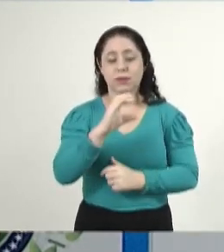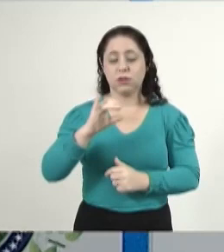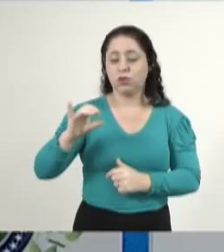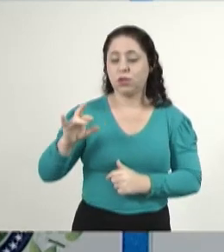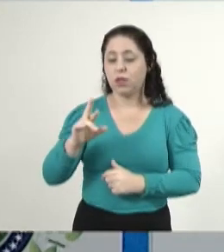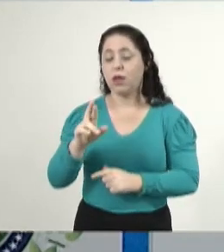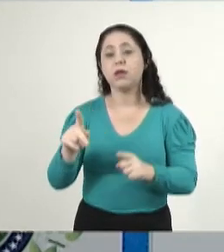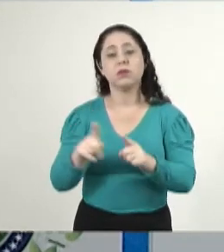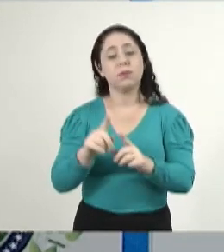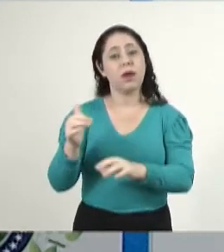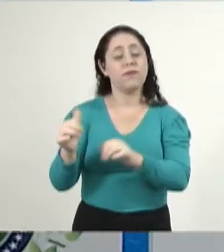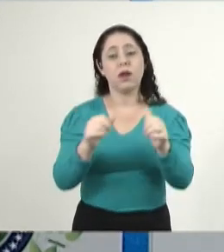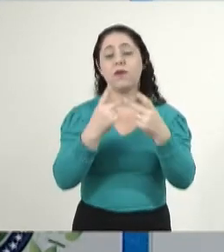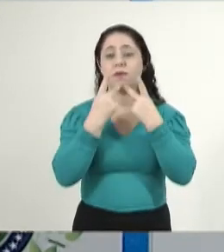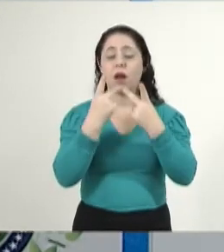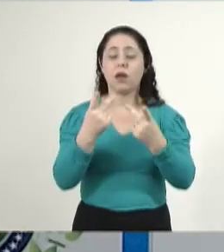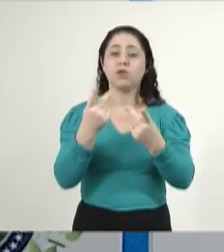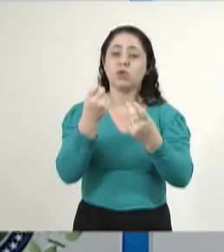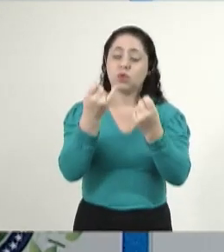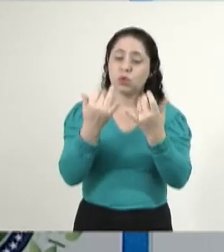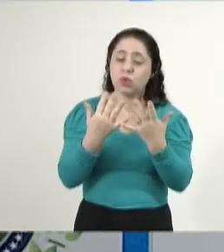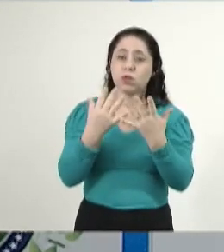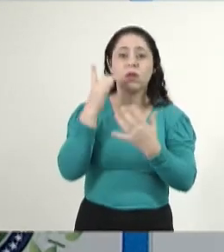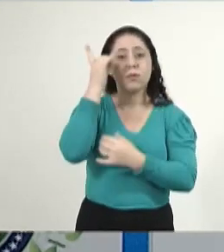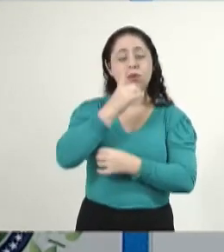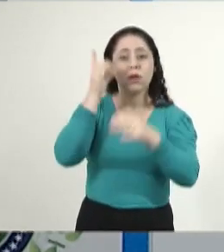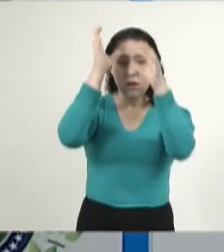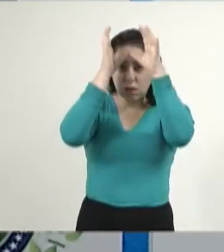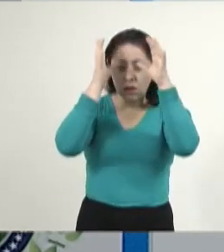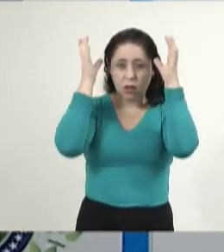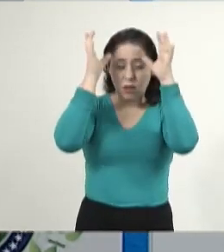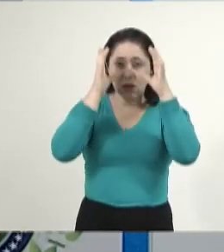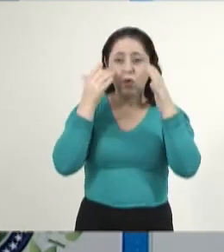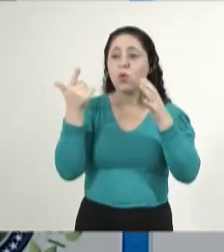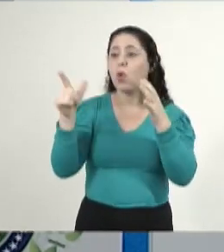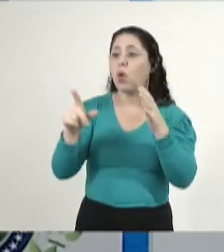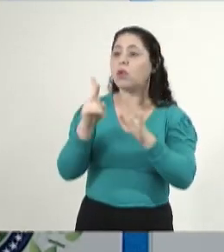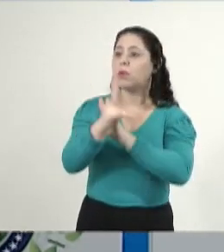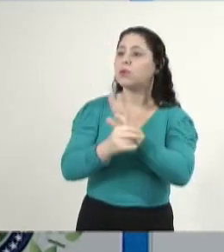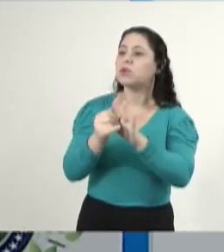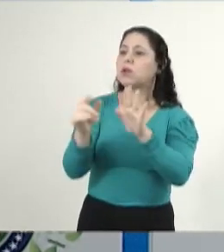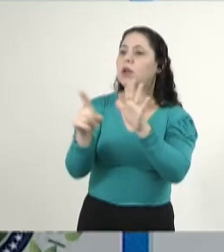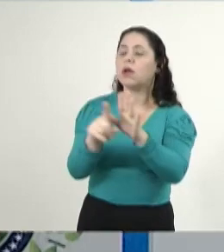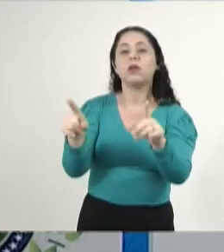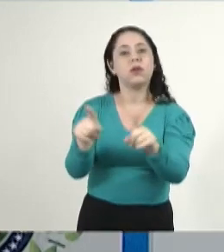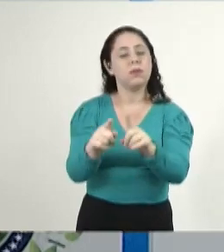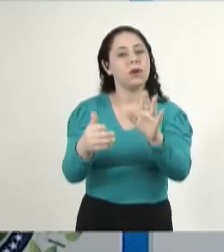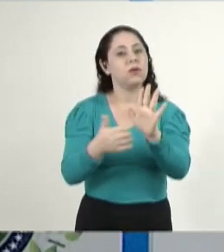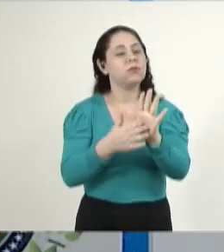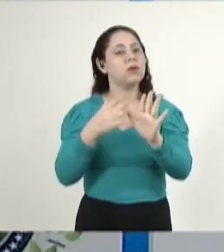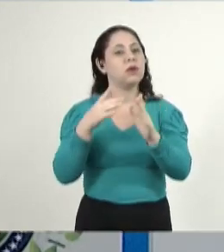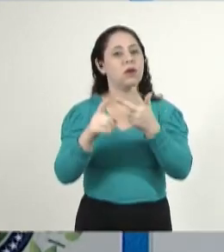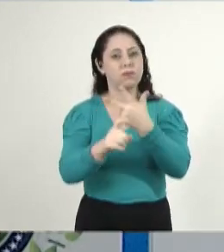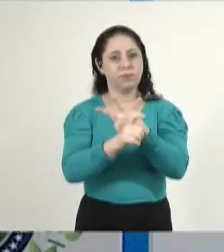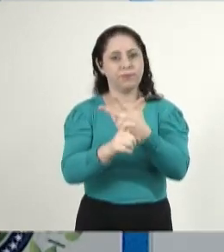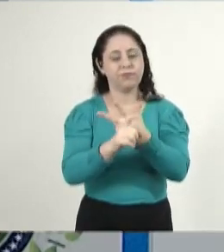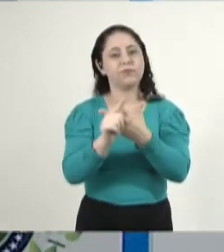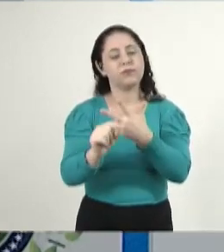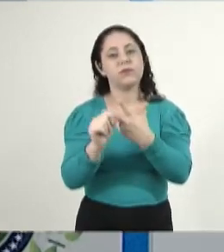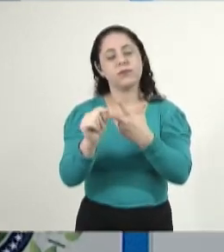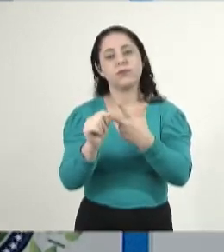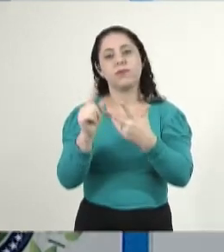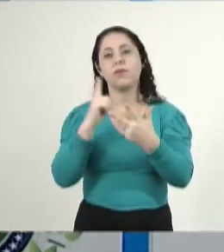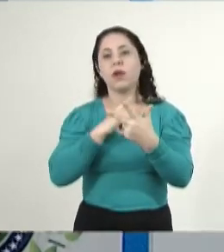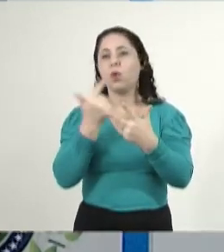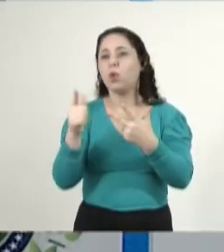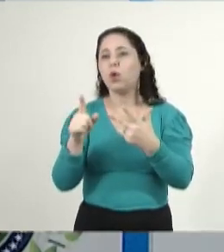gente trouxe aqui inclusive a fala do relator deputado Caravina, com relação ao próximo projeto de lei, que também é de autoria do Poder Executivo. A gente